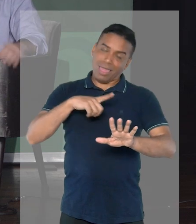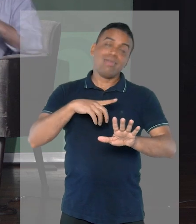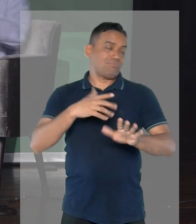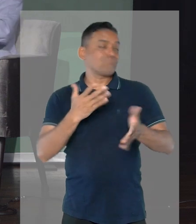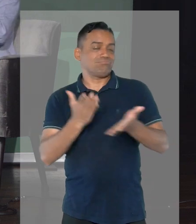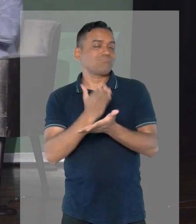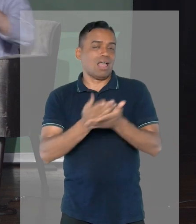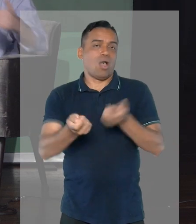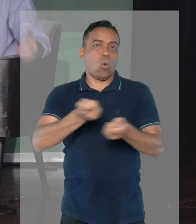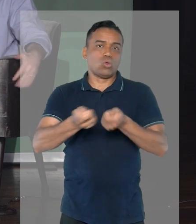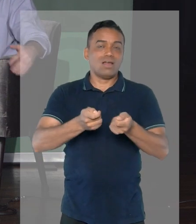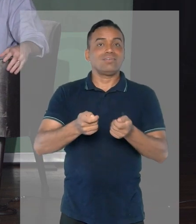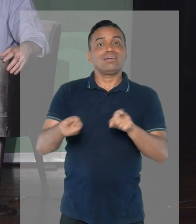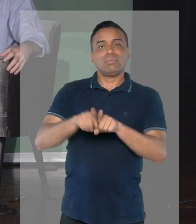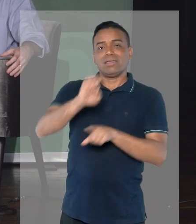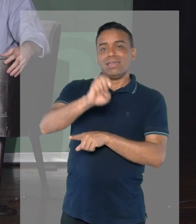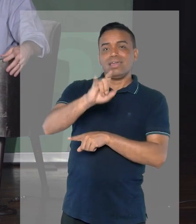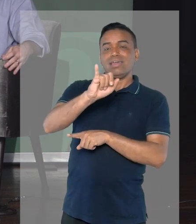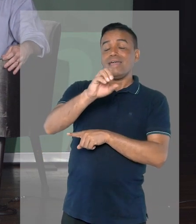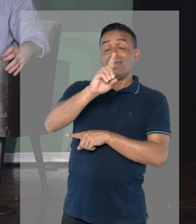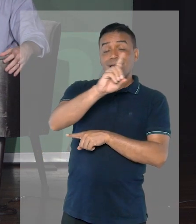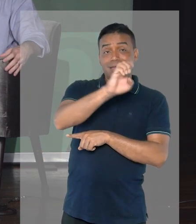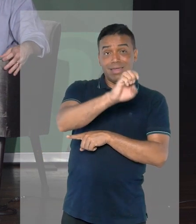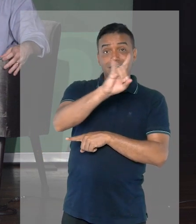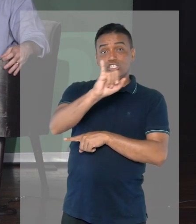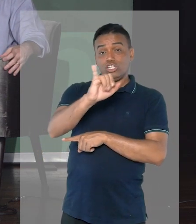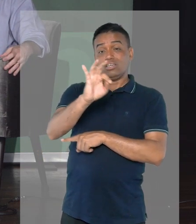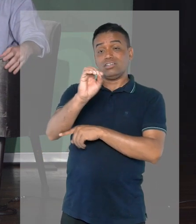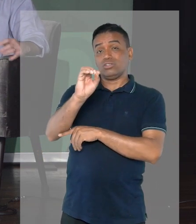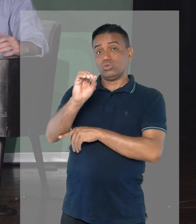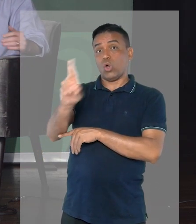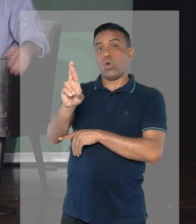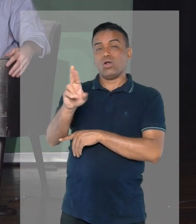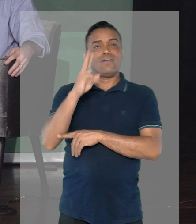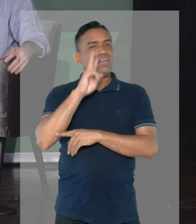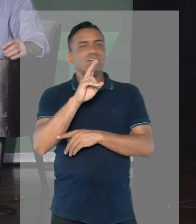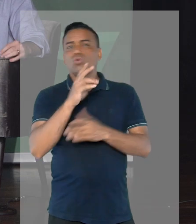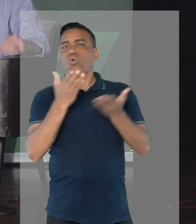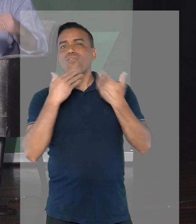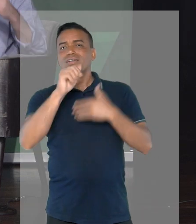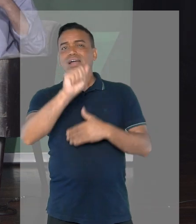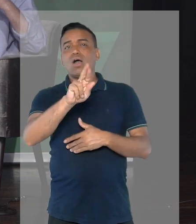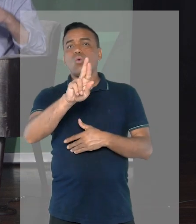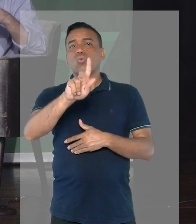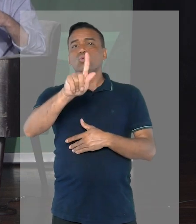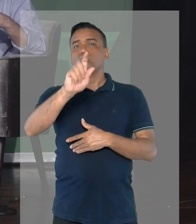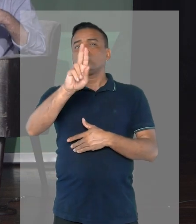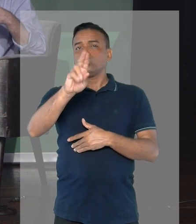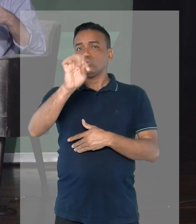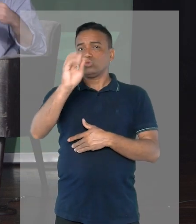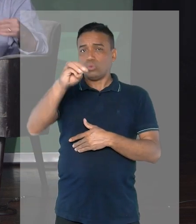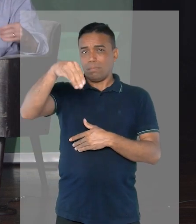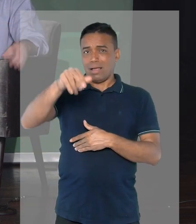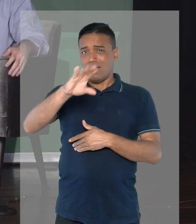nisso. Certamente tem a figura do editor também, né? Eu lembro uma conversa com Augusto Massi, ele falando do trato dele